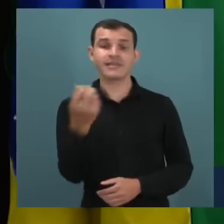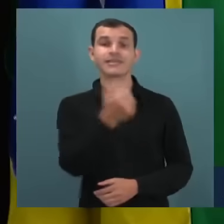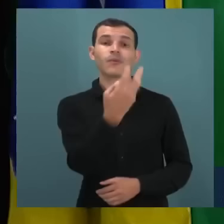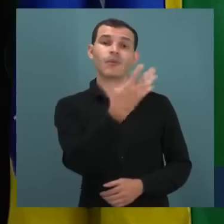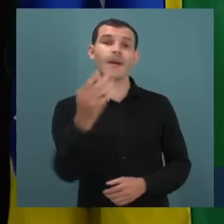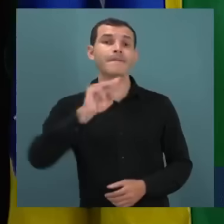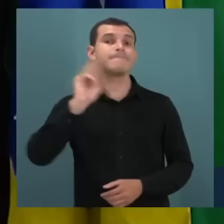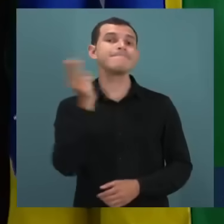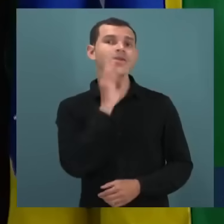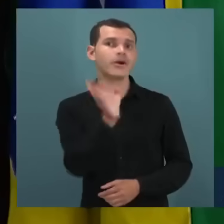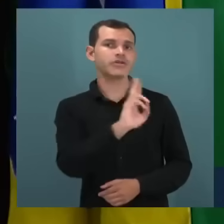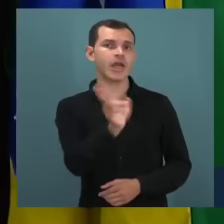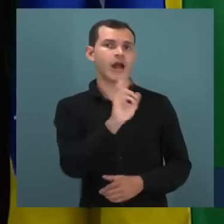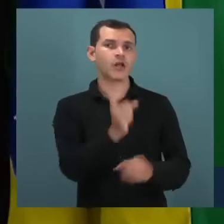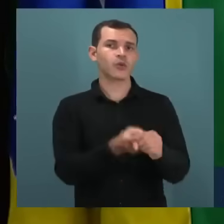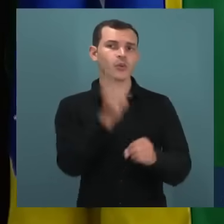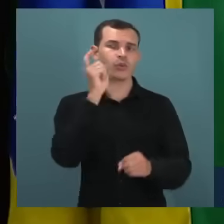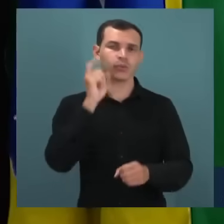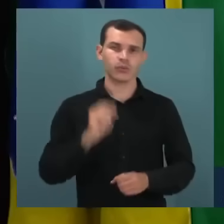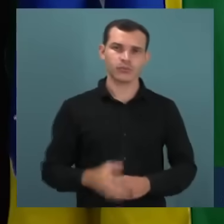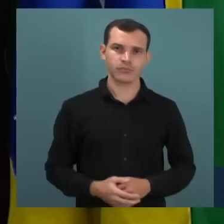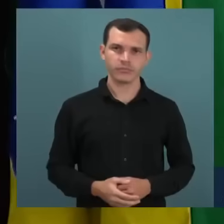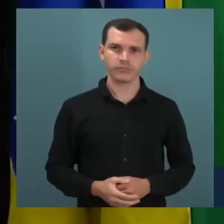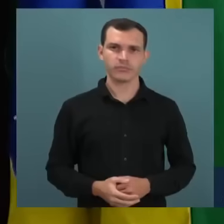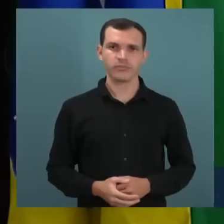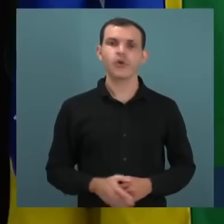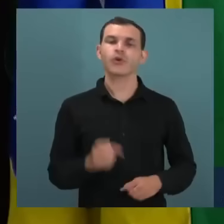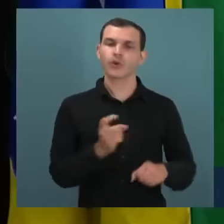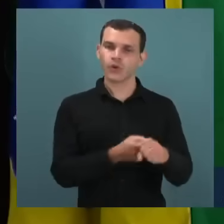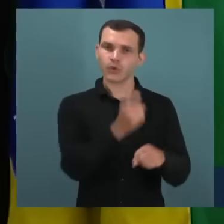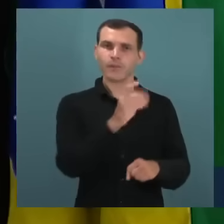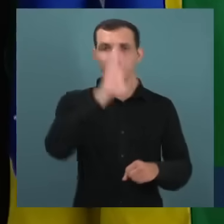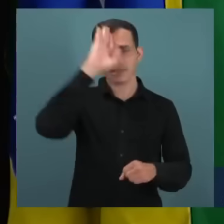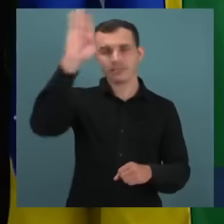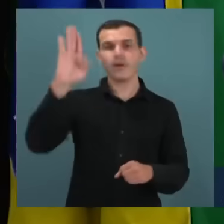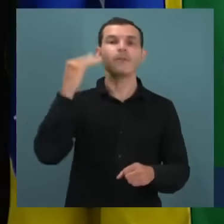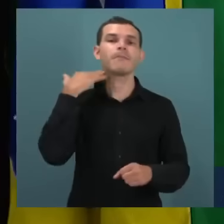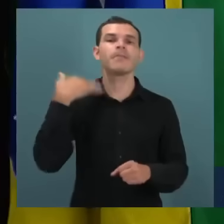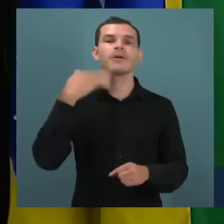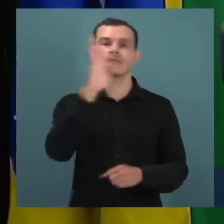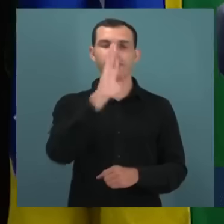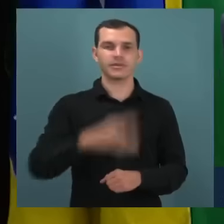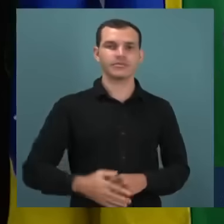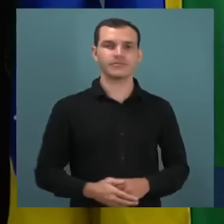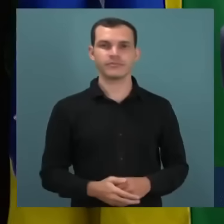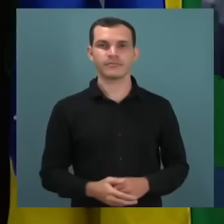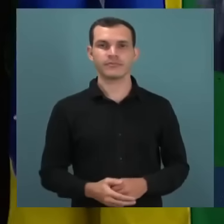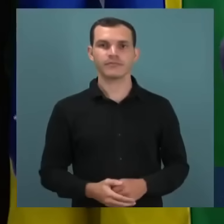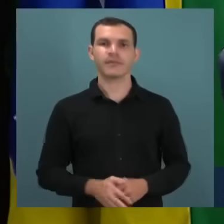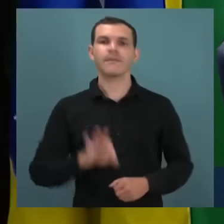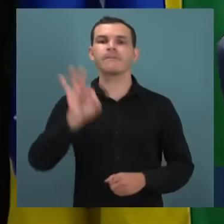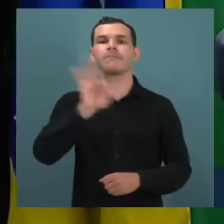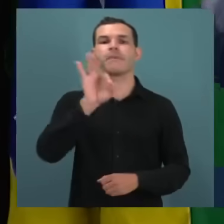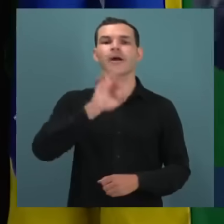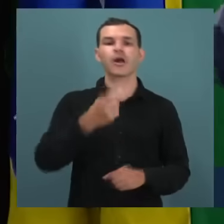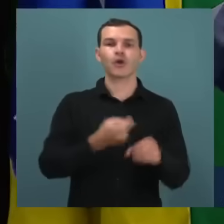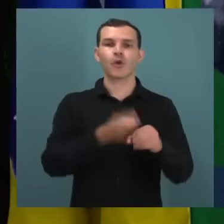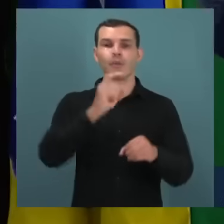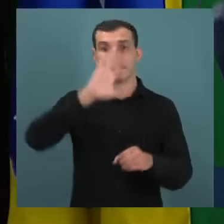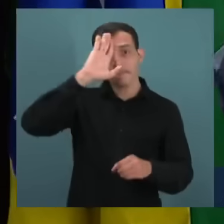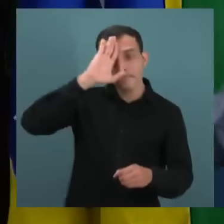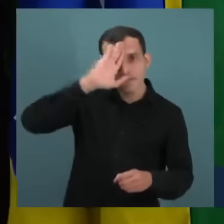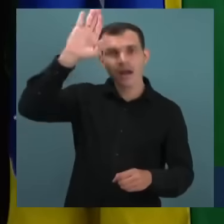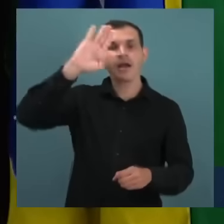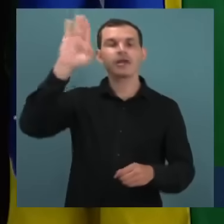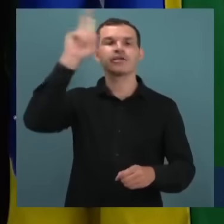bilhões de reais de lucro, dos principais bancos brasileiros, o maior índice de lucro da história